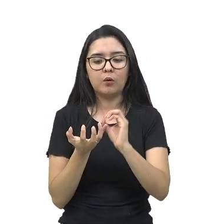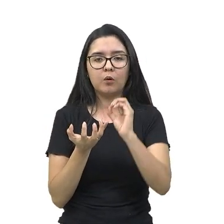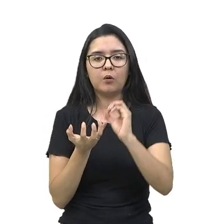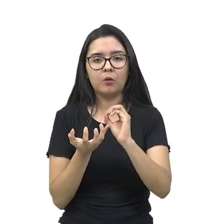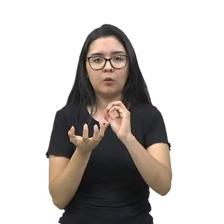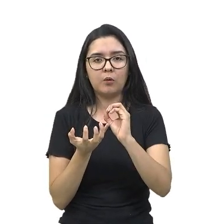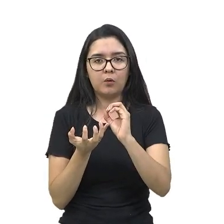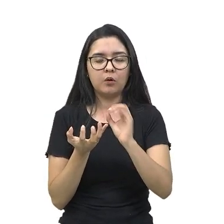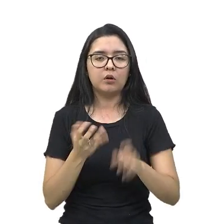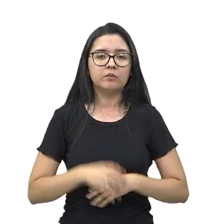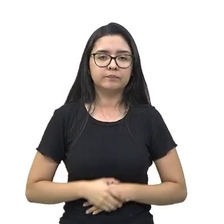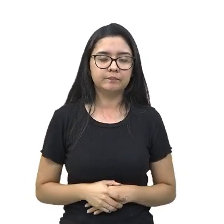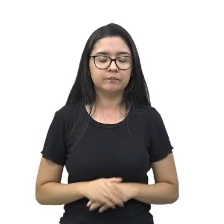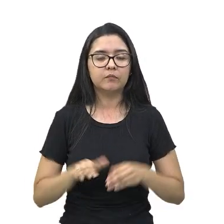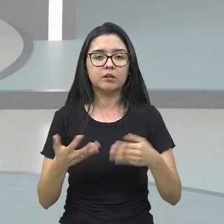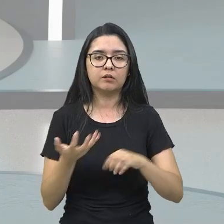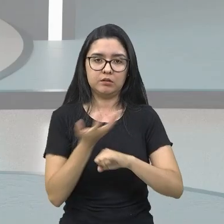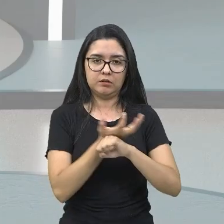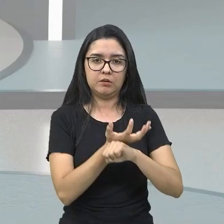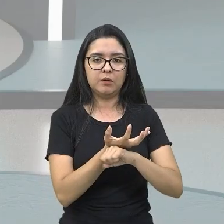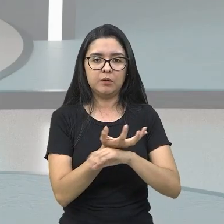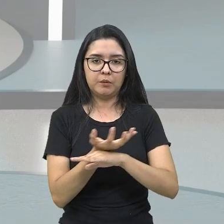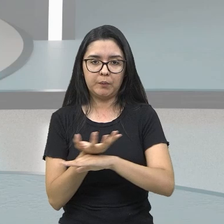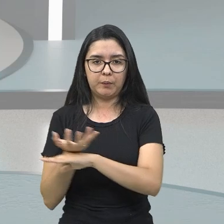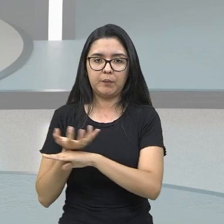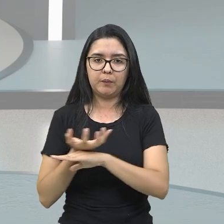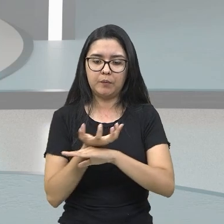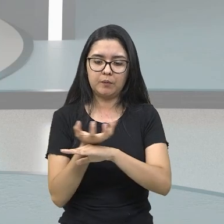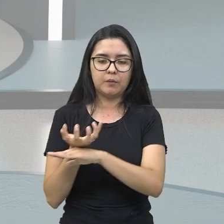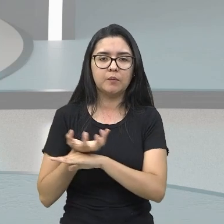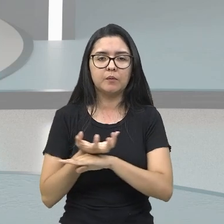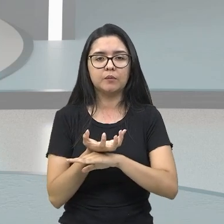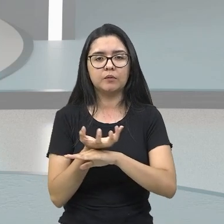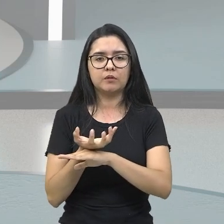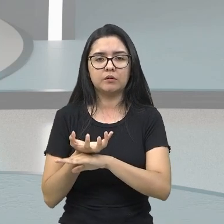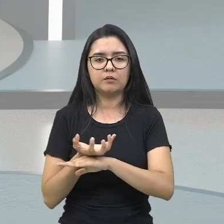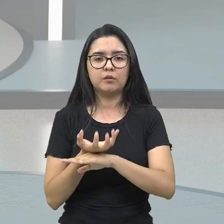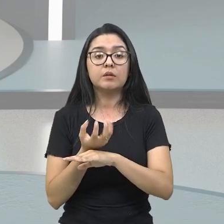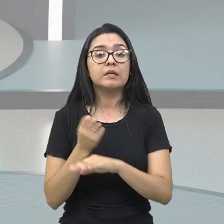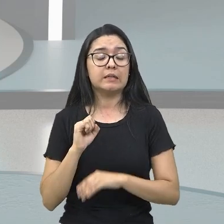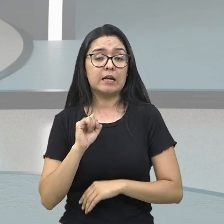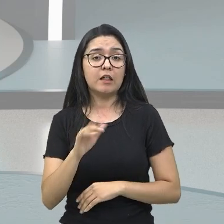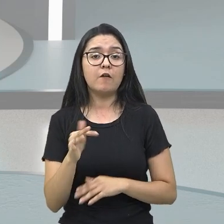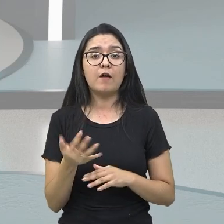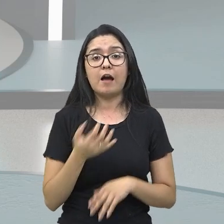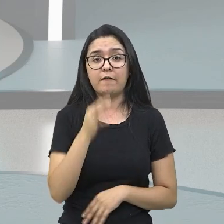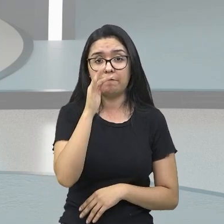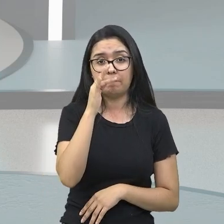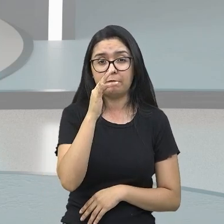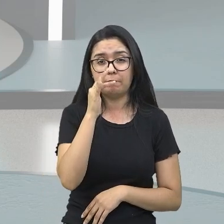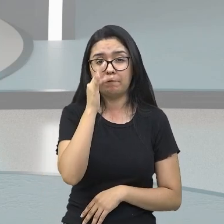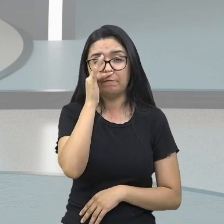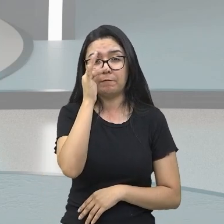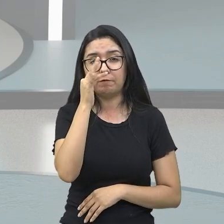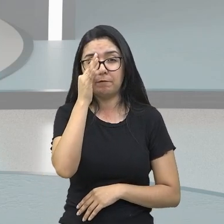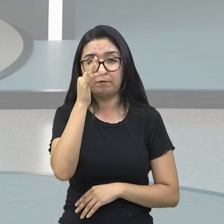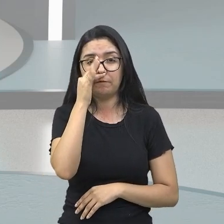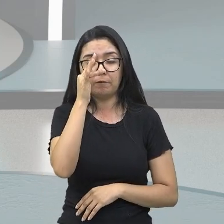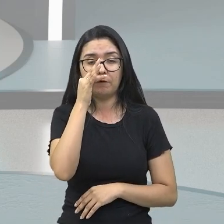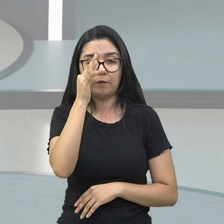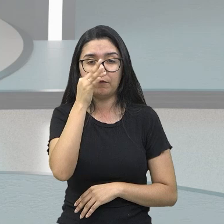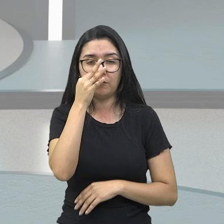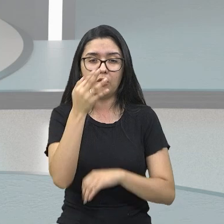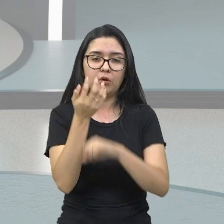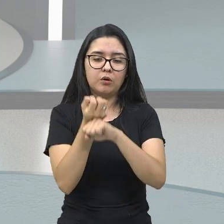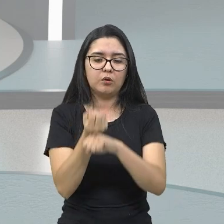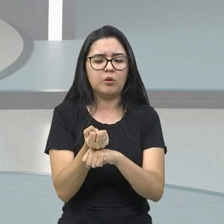A Vitória Régia, ela tem na sua flor, na verdade, quando ela desabrocha, apenas 48 horas de vida